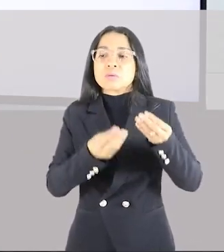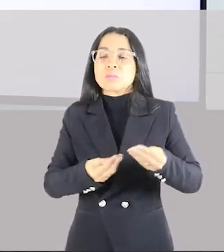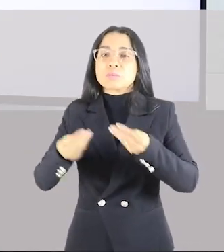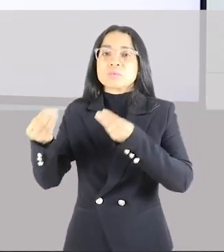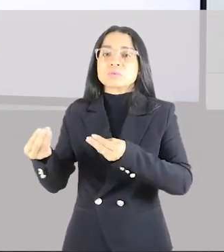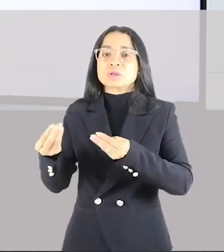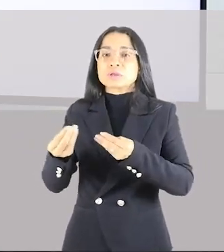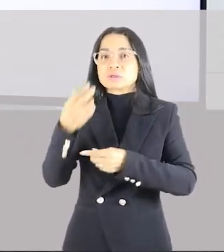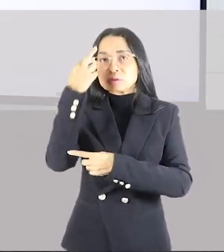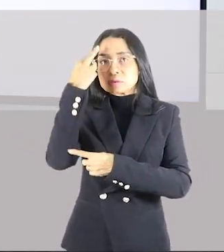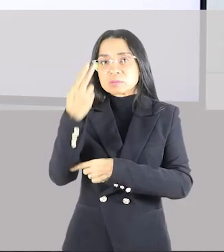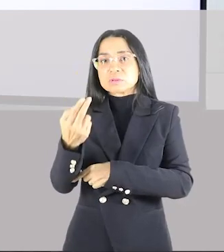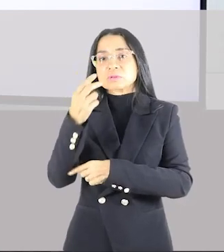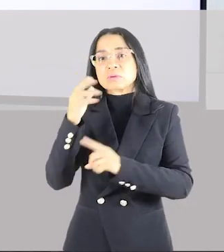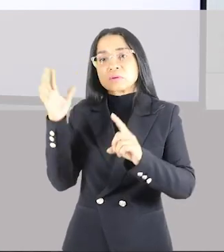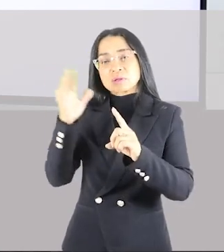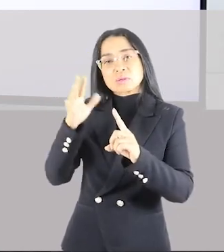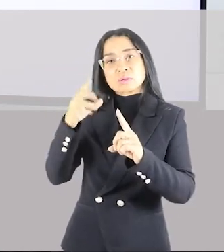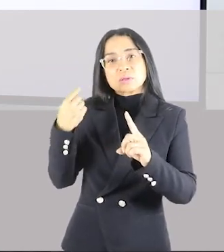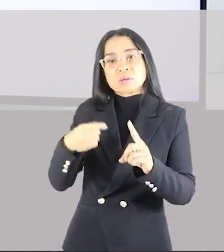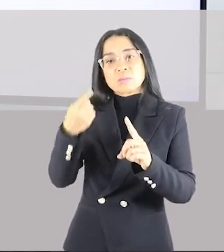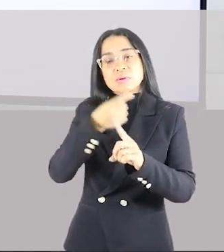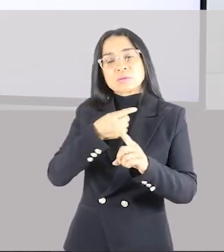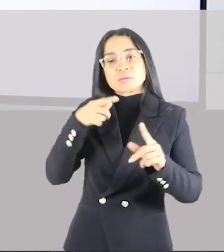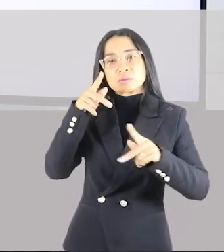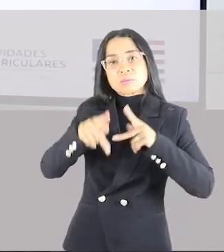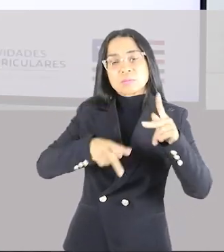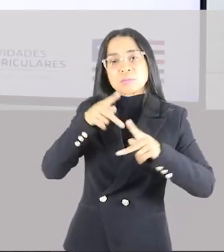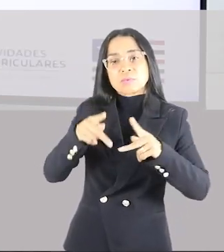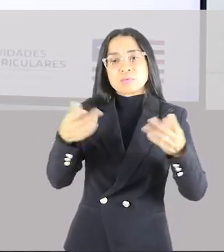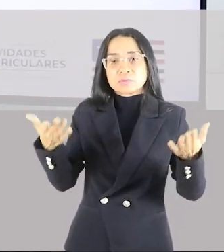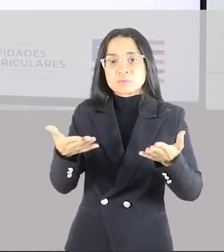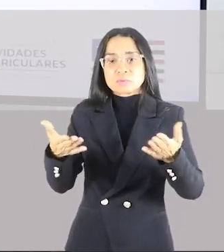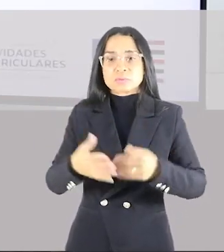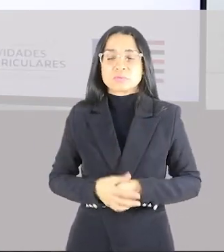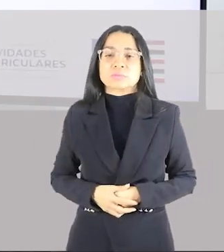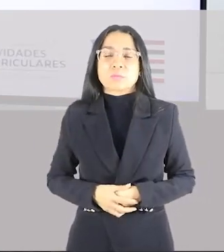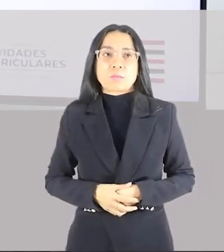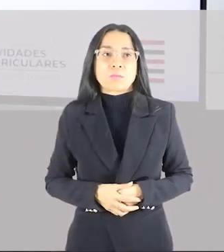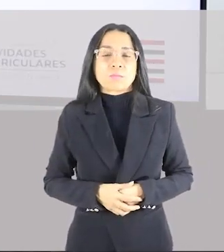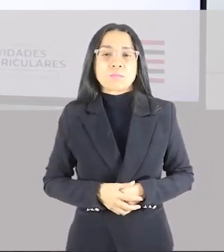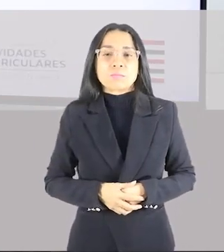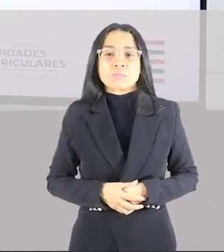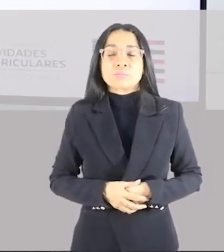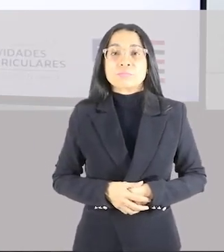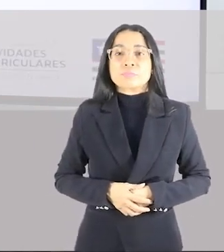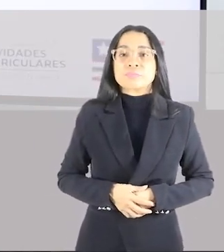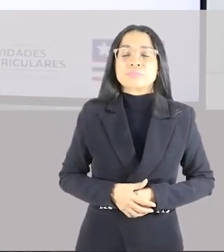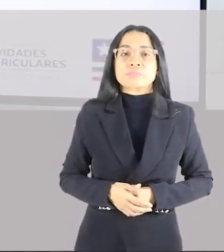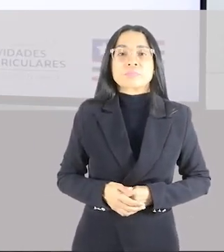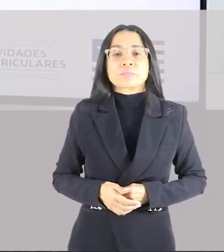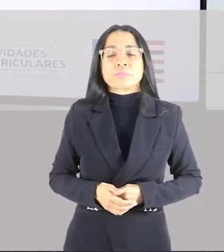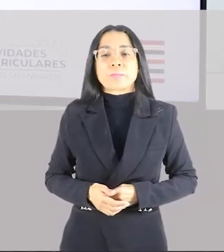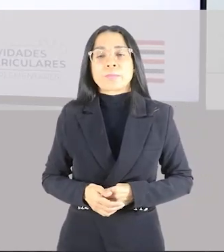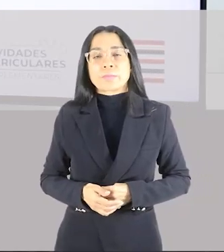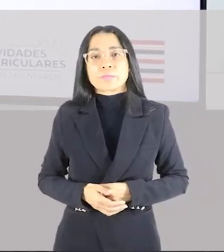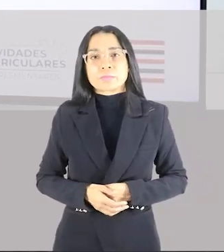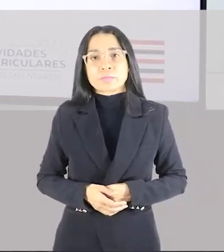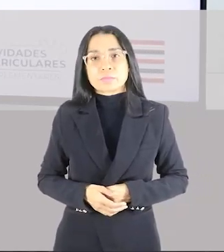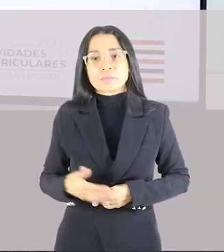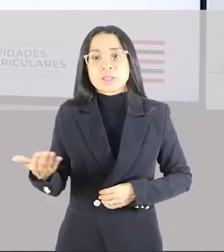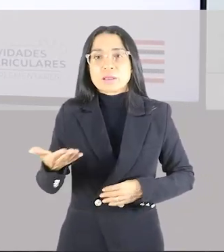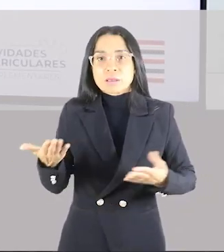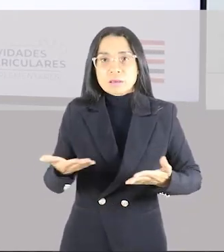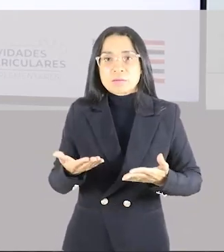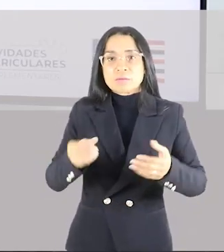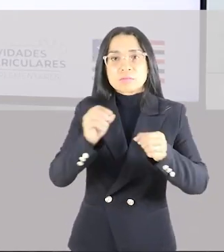para a nossa civilização contemporânea. Bom, então, dito isso, nós vamos para o nosso